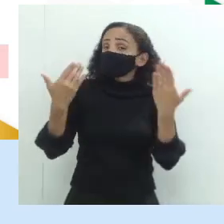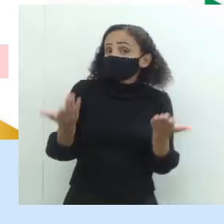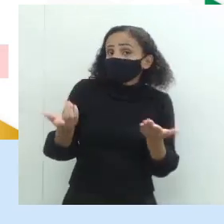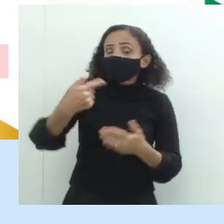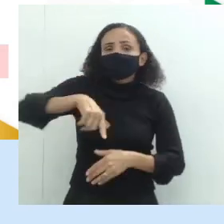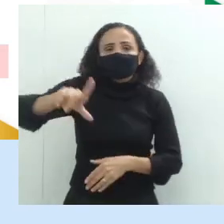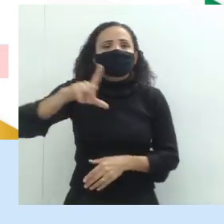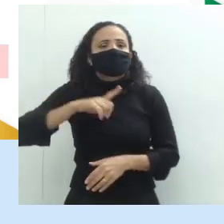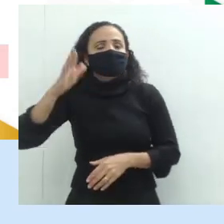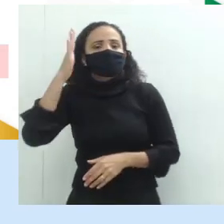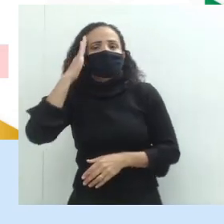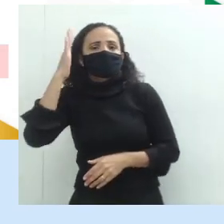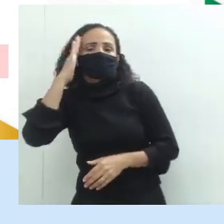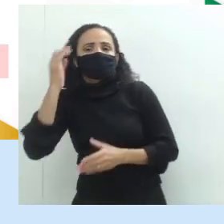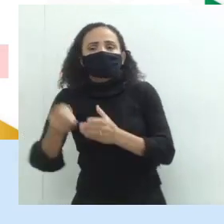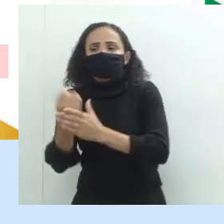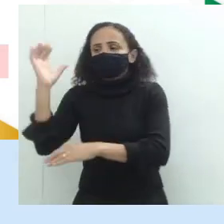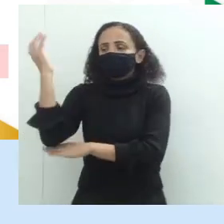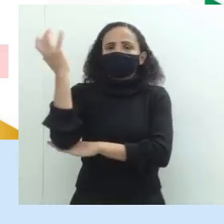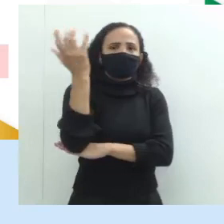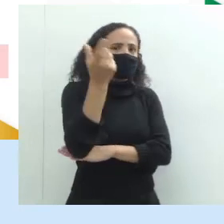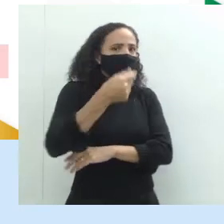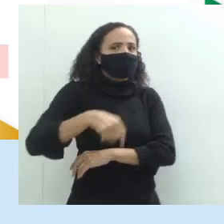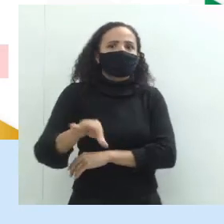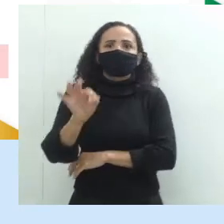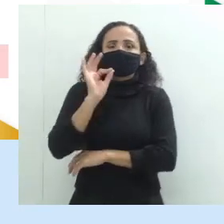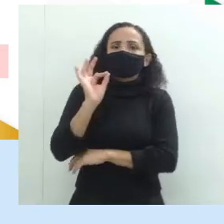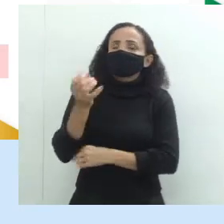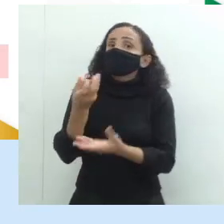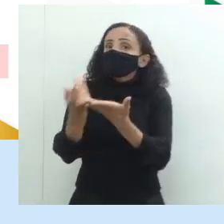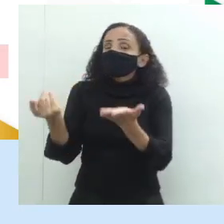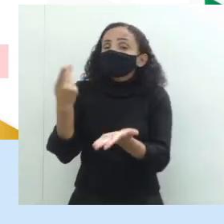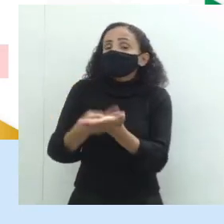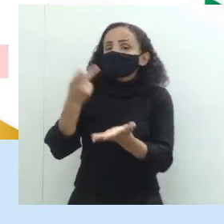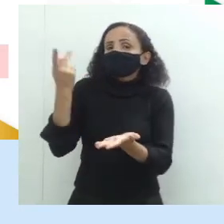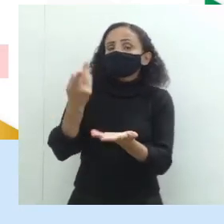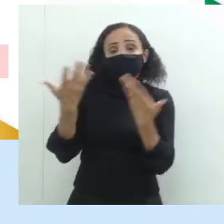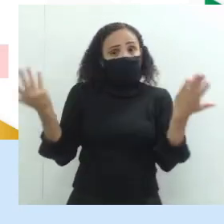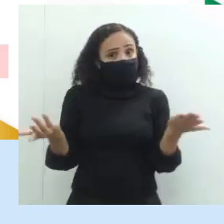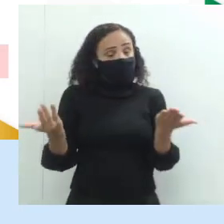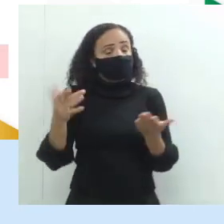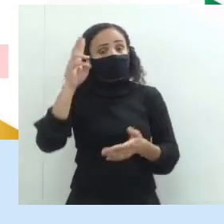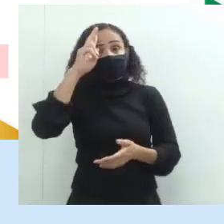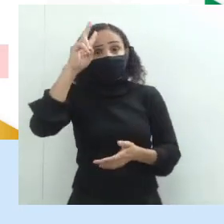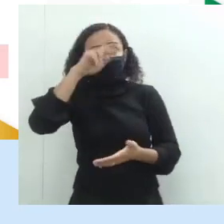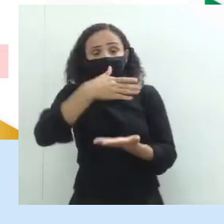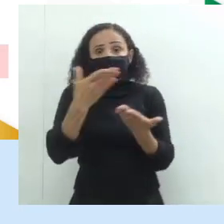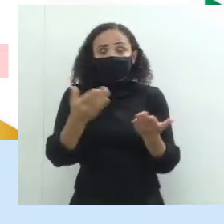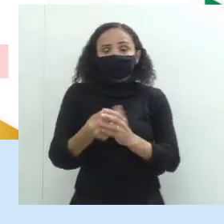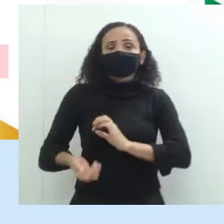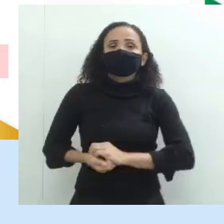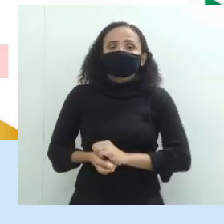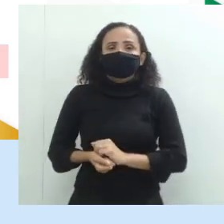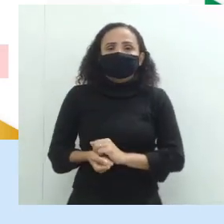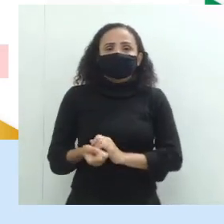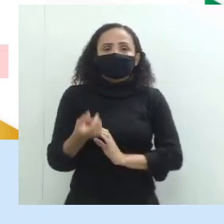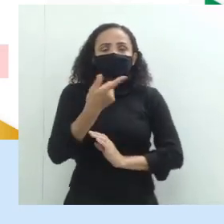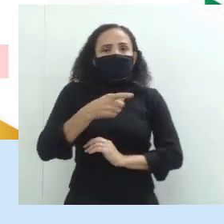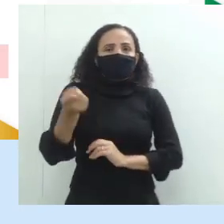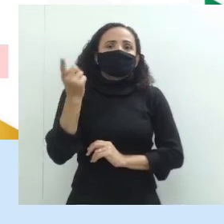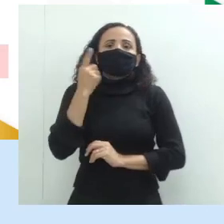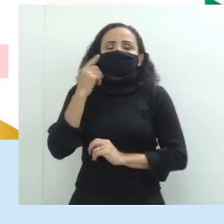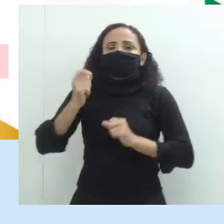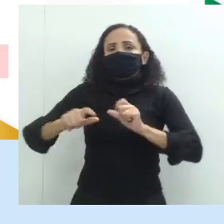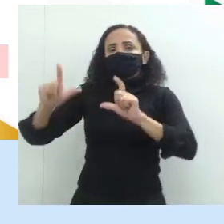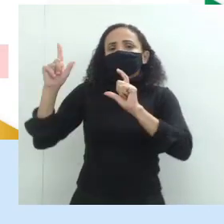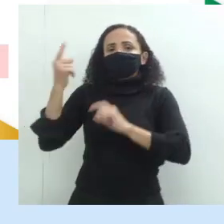você tem que entender é a bananeira. Se lembrar, vai chegar perto da ideia do papiro, tá bom? Então esse documento, ele tem como referência